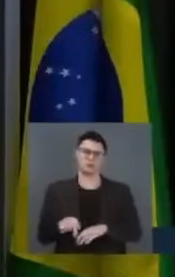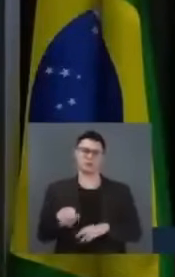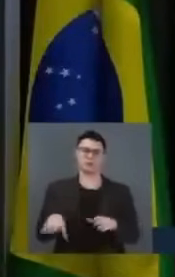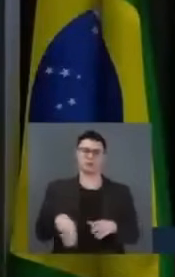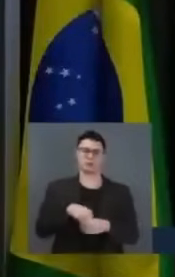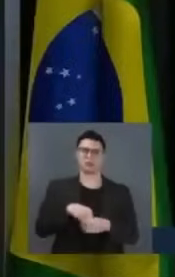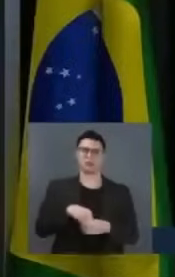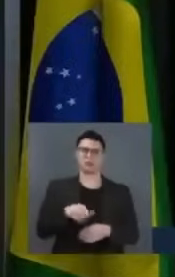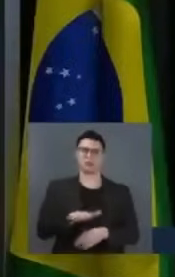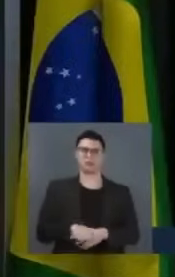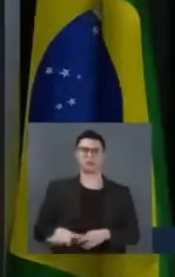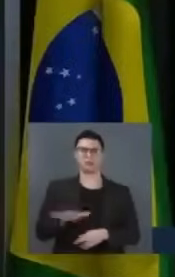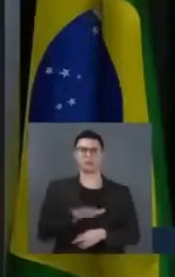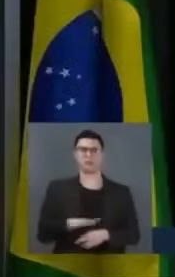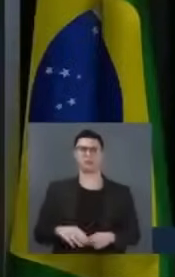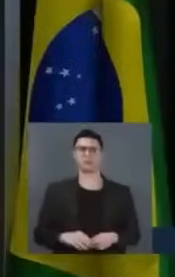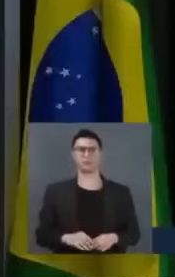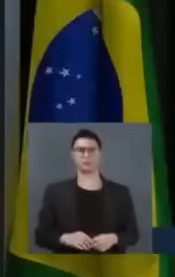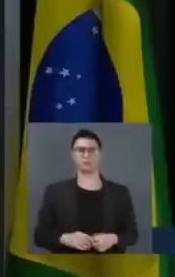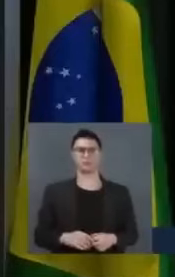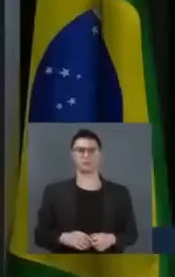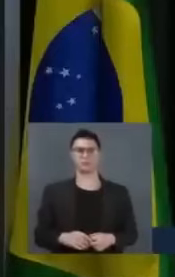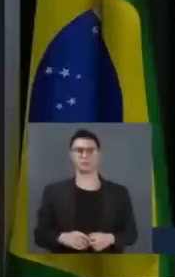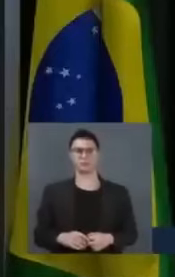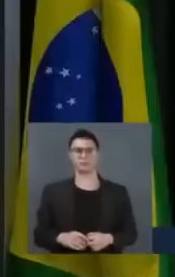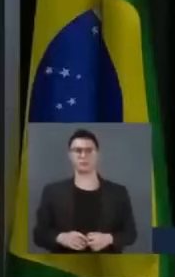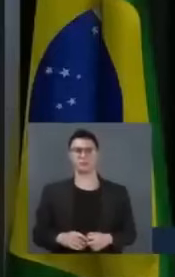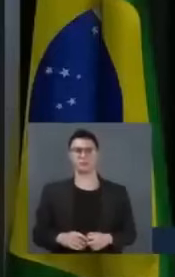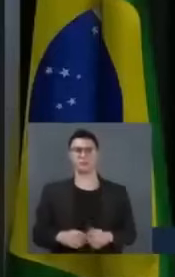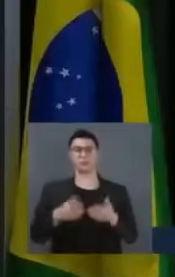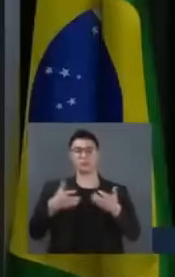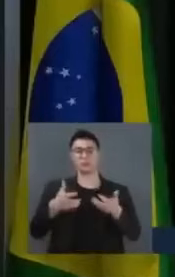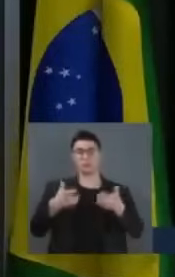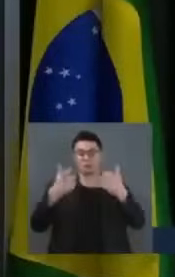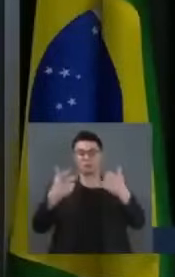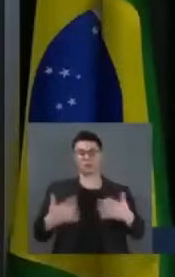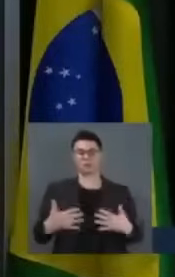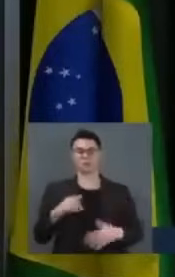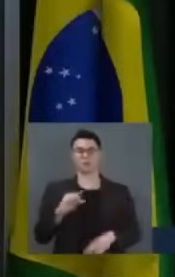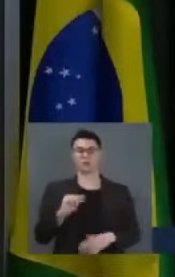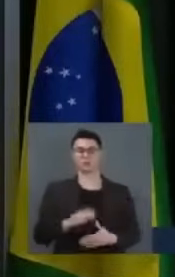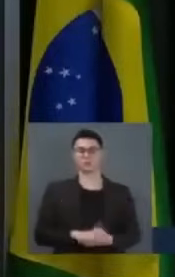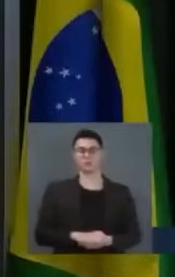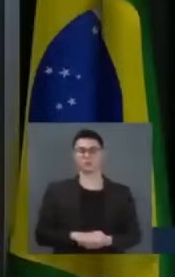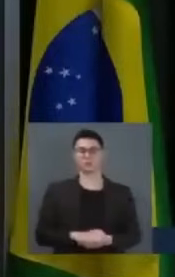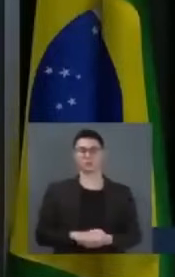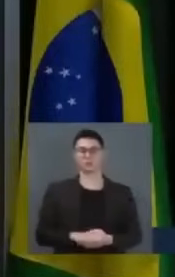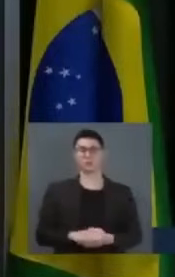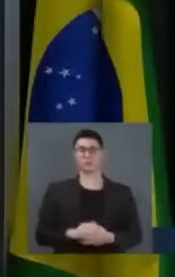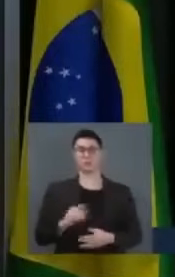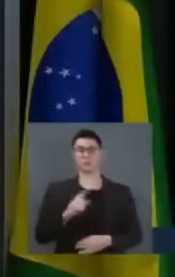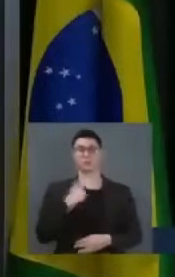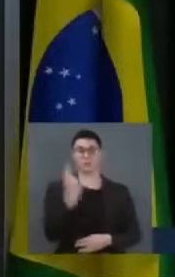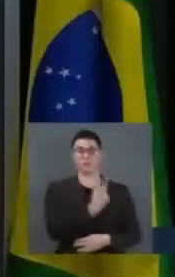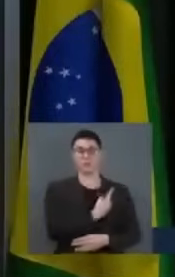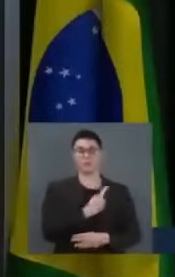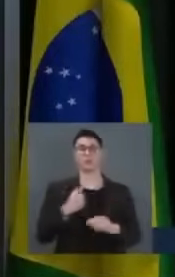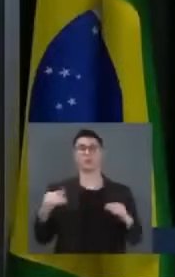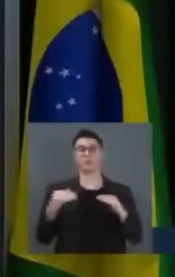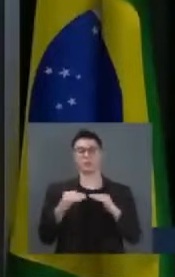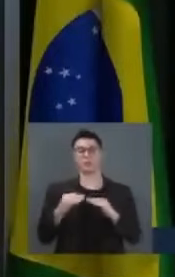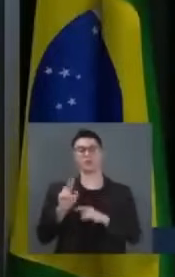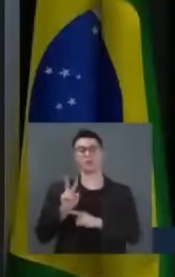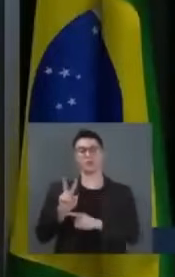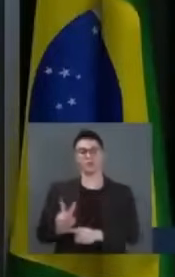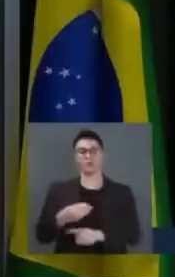dentro do plenário desta casa. Quero com isso dizer que todos nós aqui somos a favor da vida, a